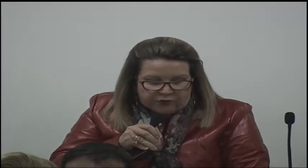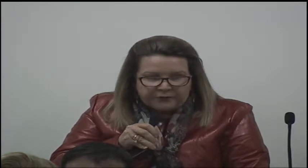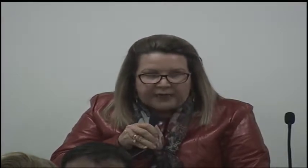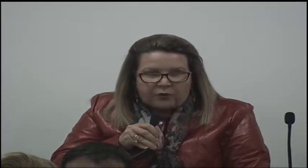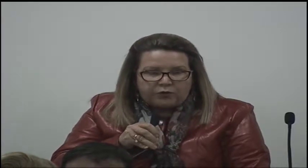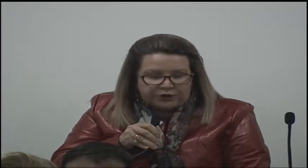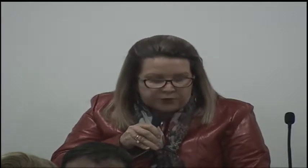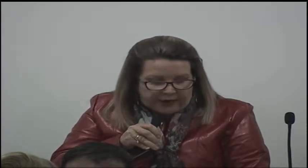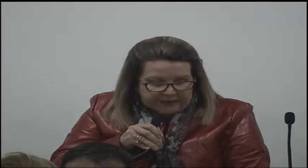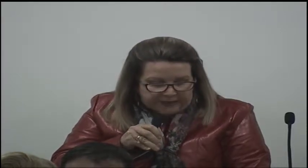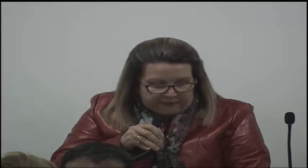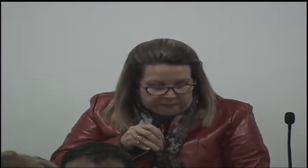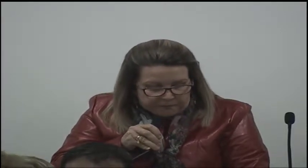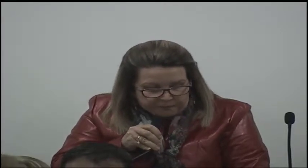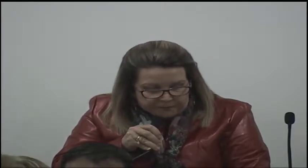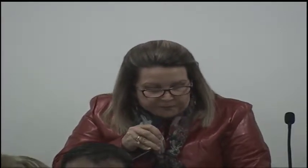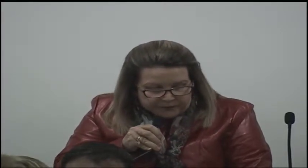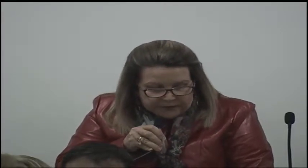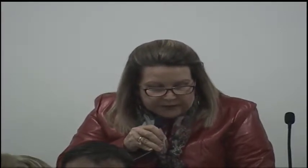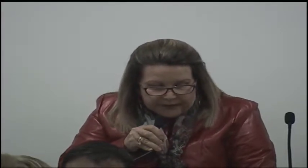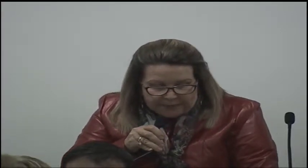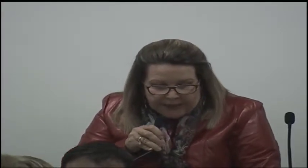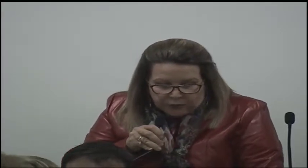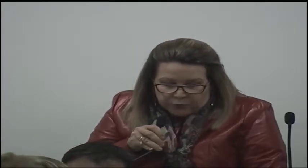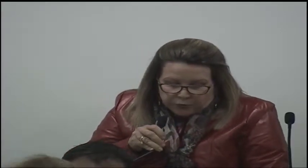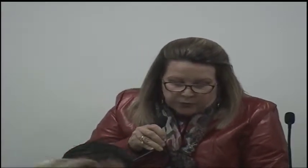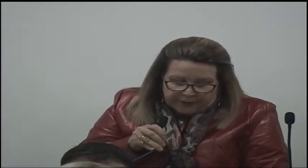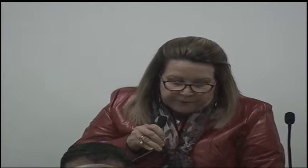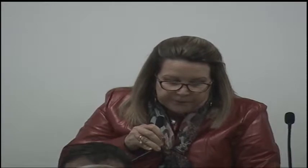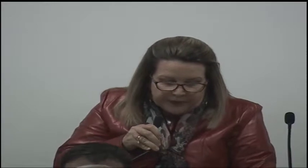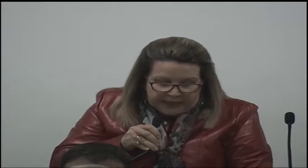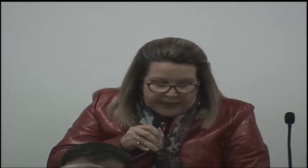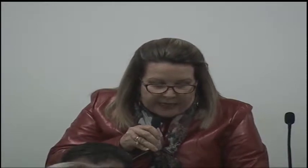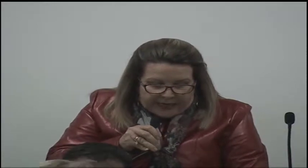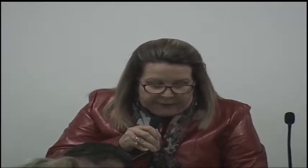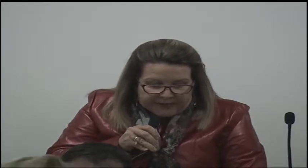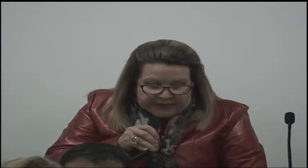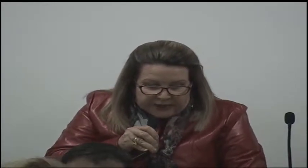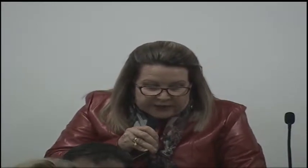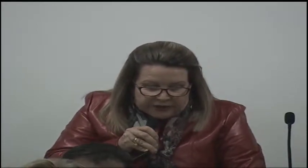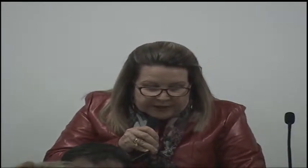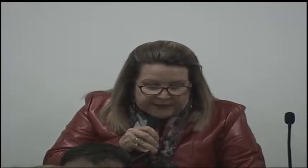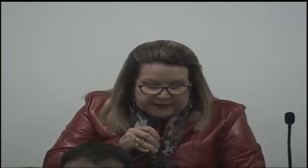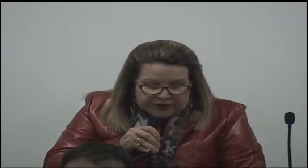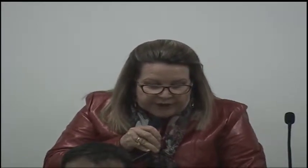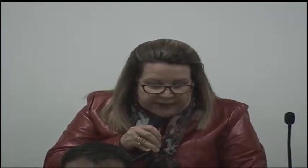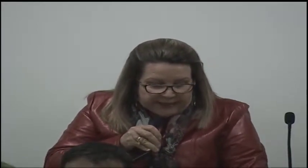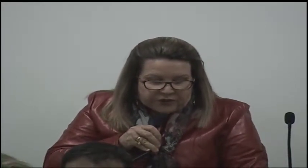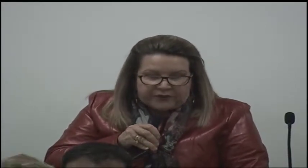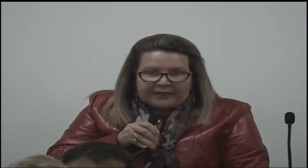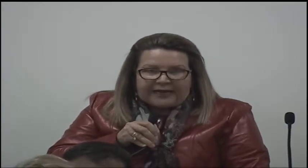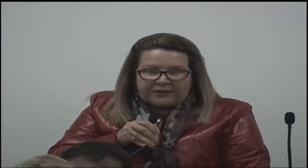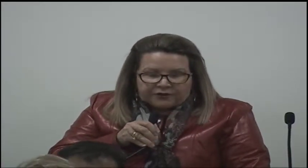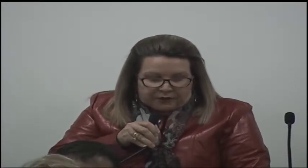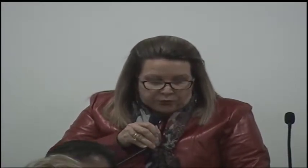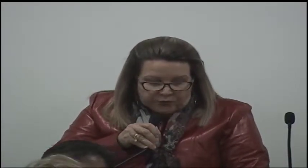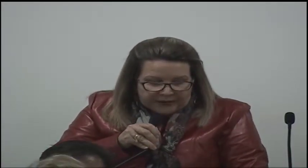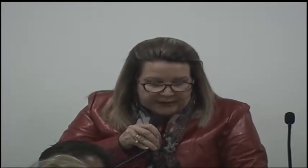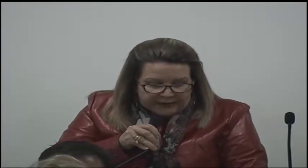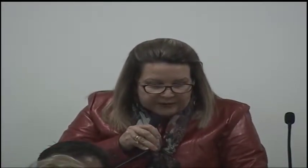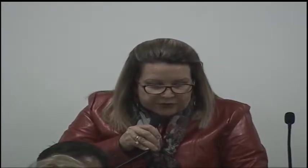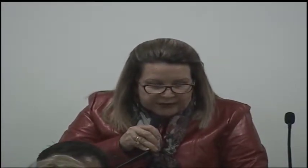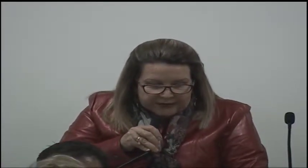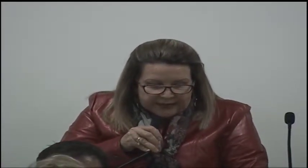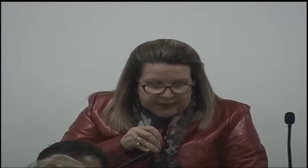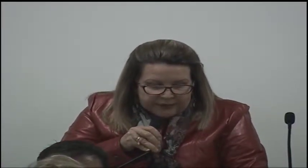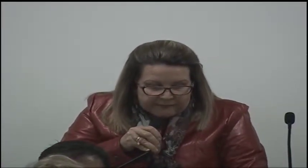com saúde educação trabalho cultura que já exigem as leis federais estatuto da